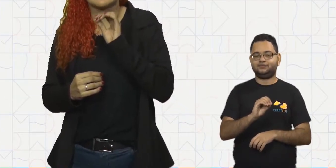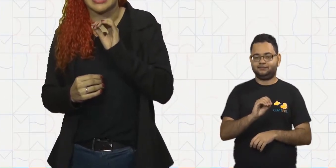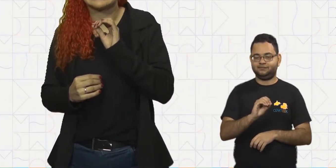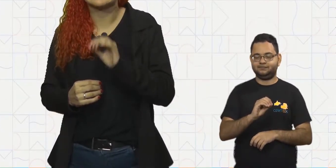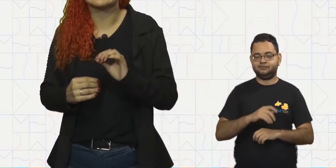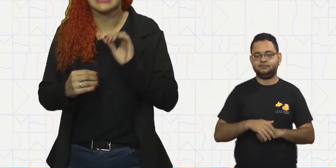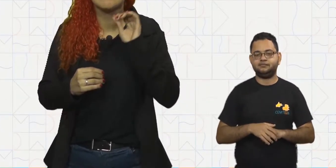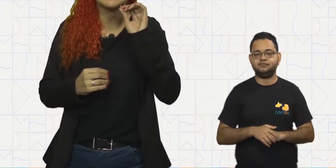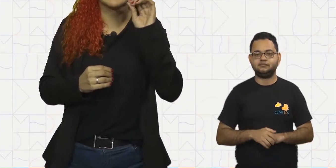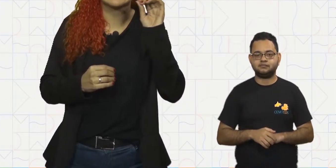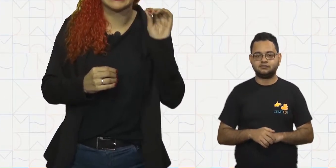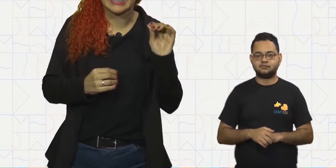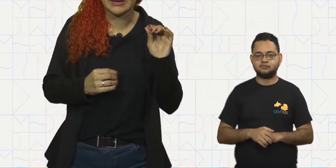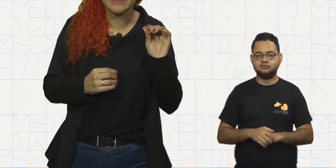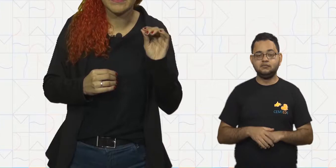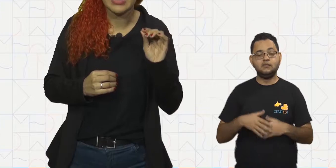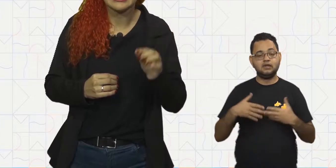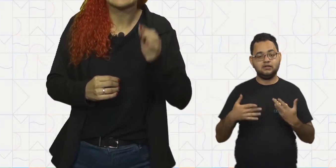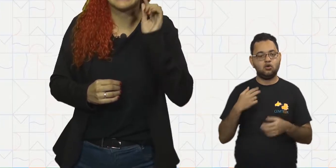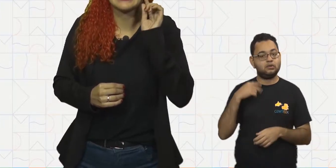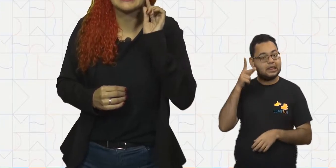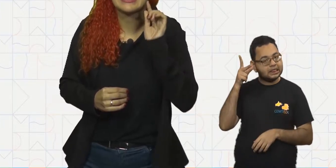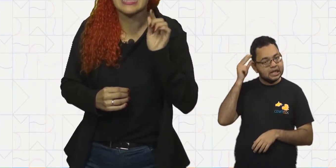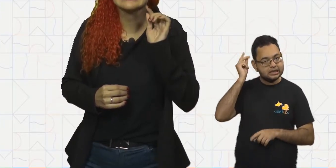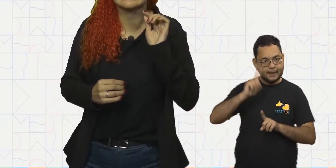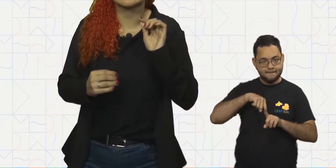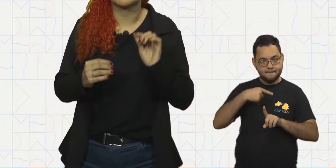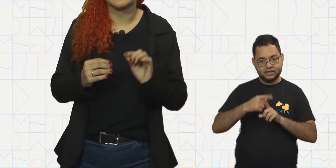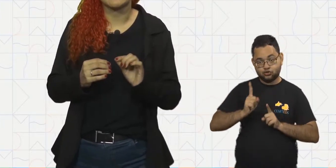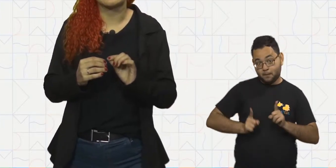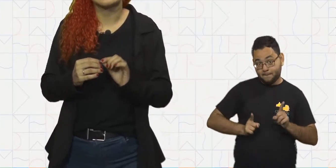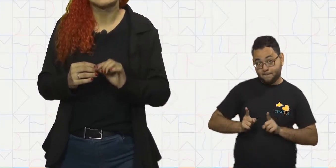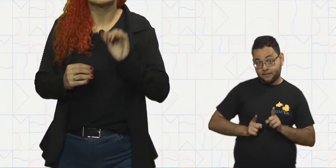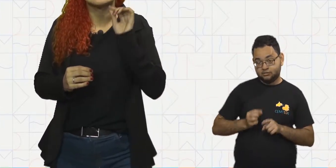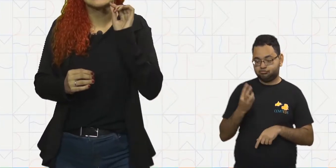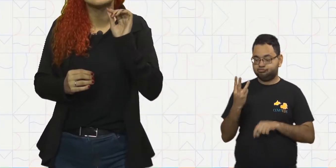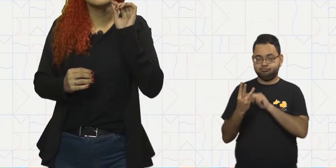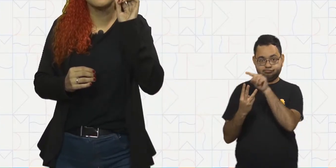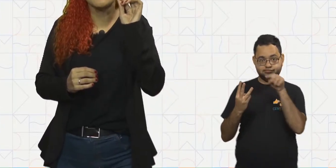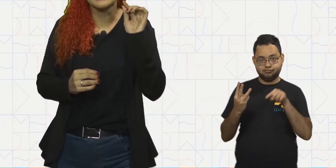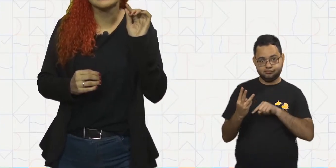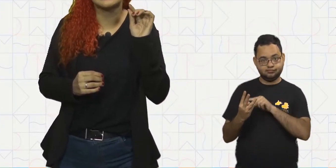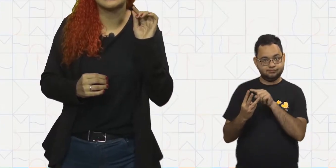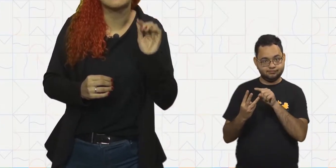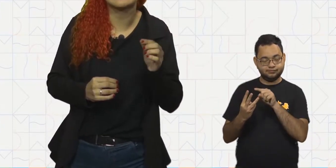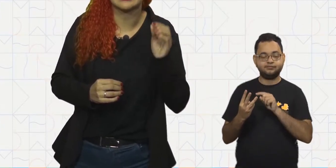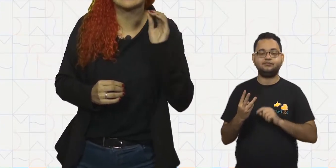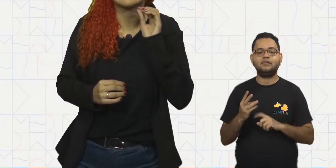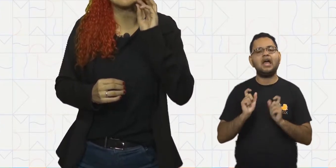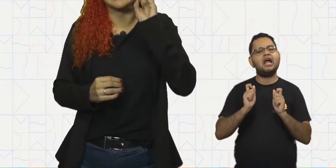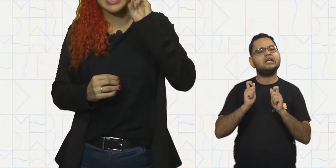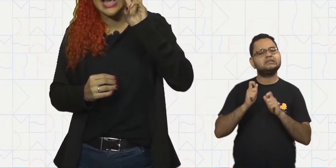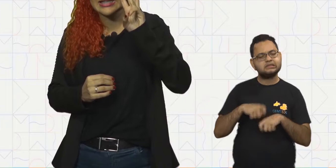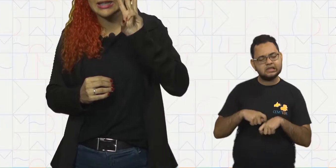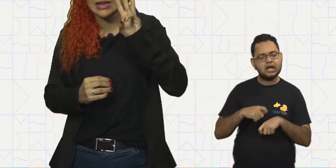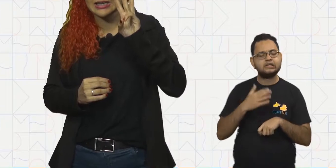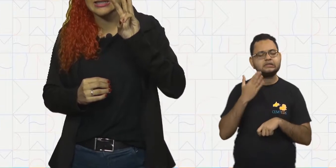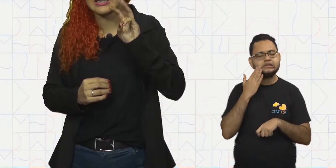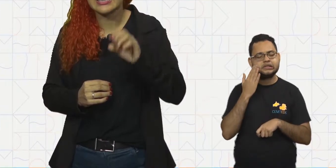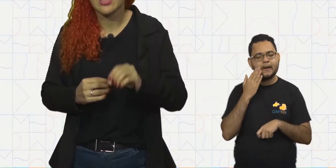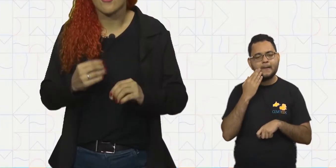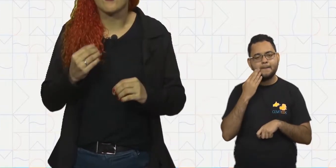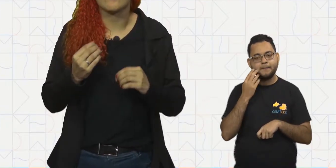possibilidade na brincadeira Tainá e seus primos serem surpreendidos em